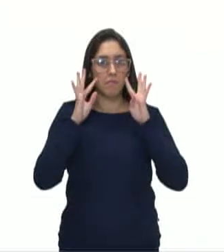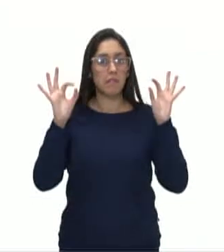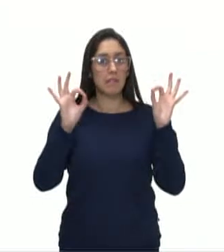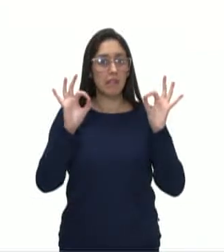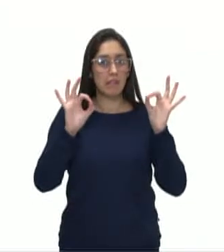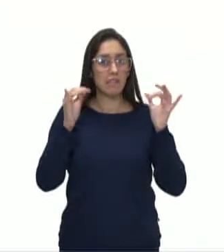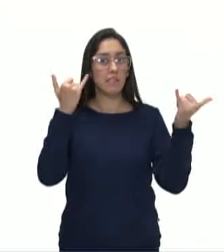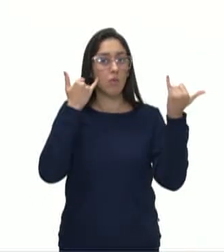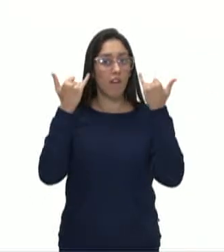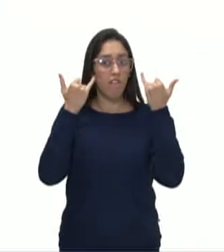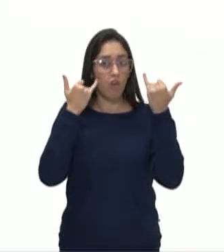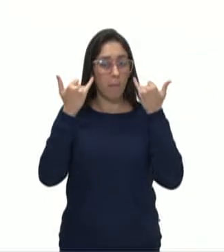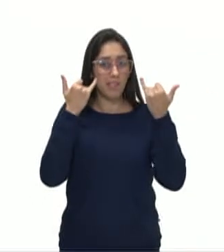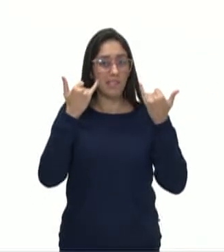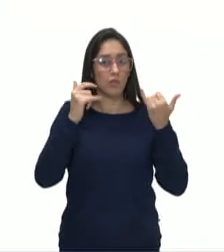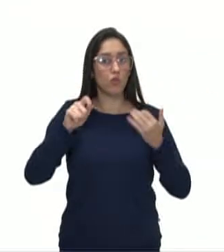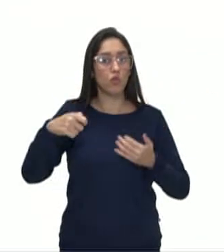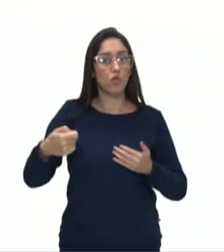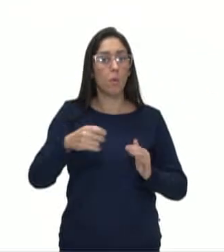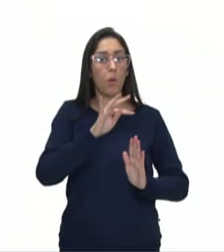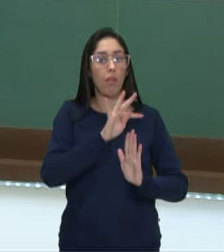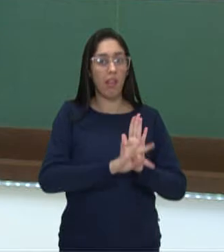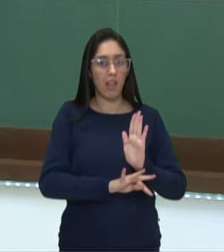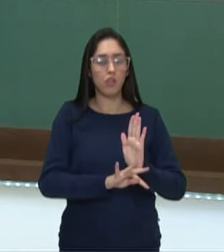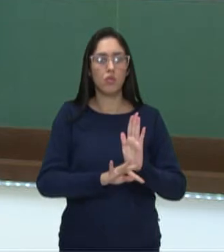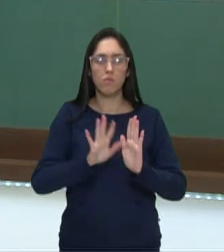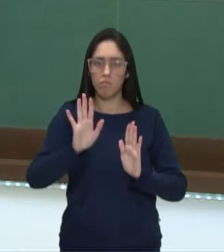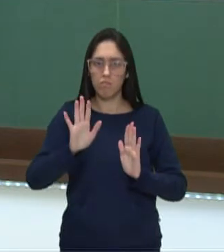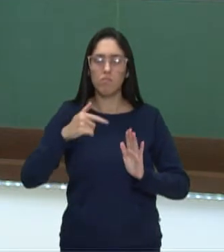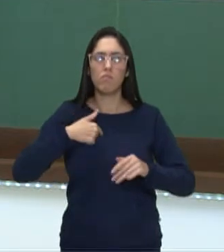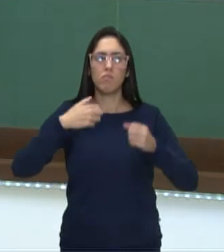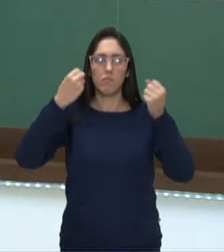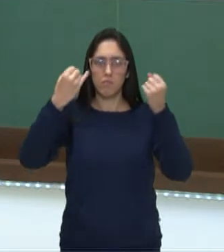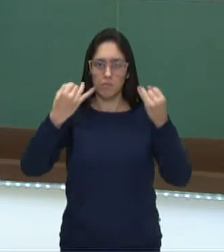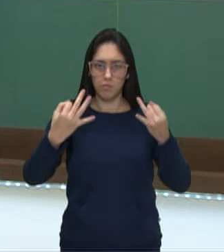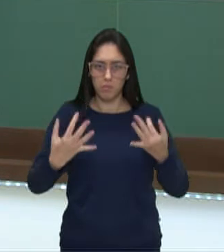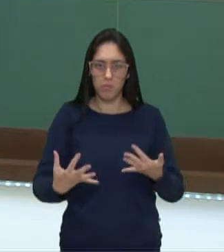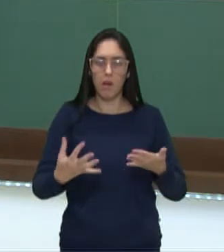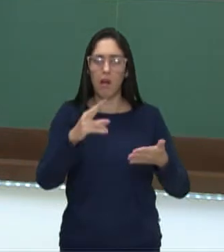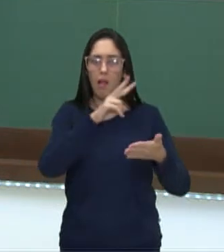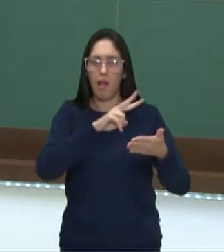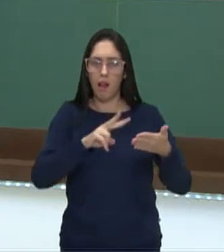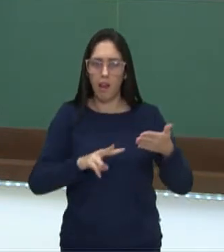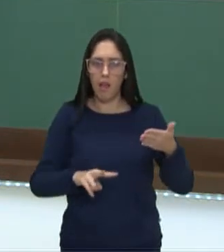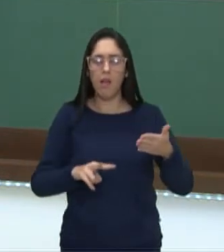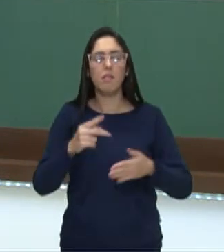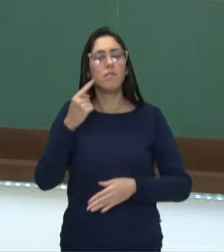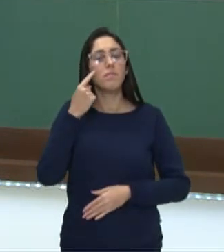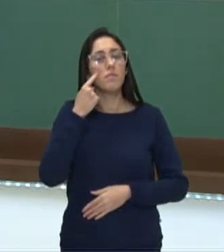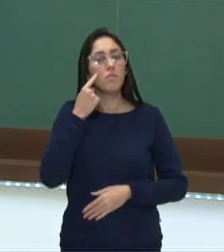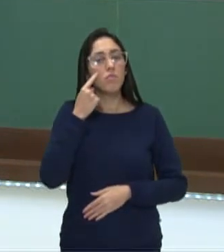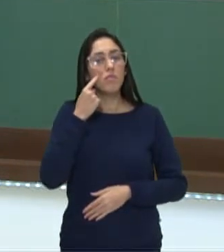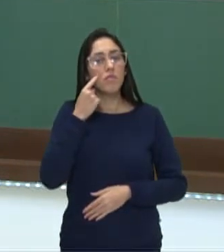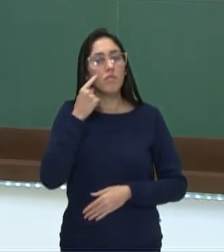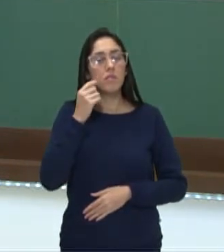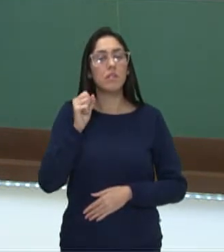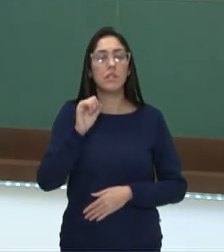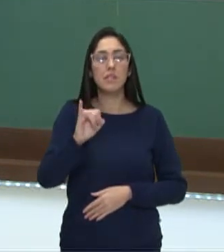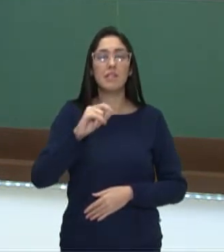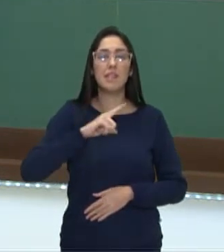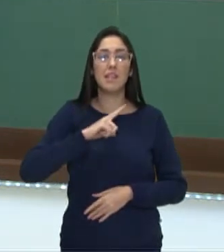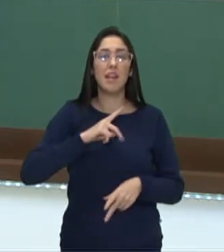texto leído. Nós vamos ler aqui e observar se tienen el